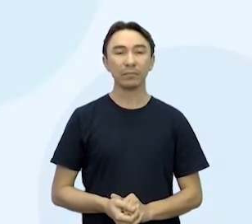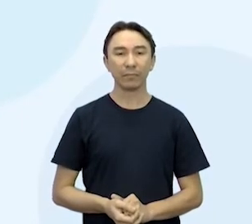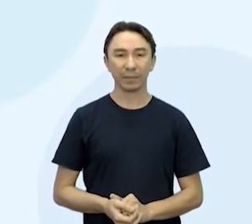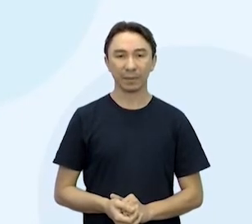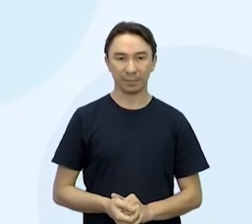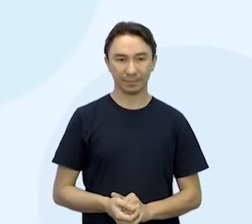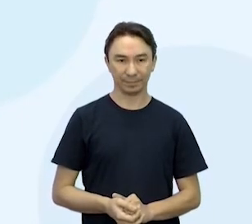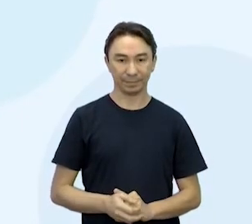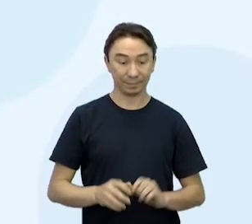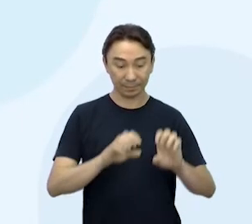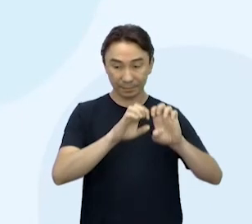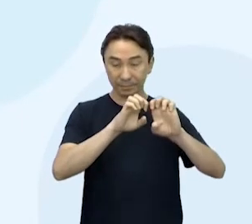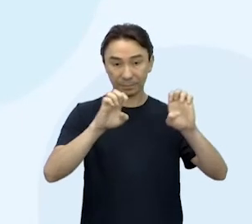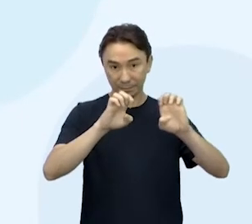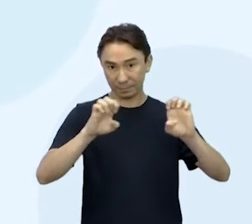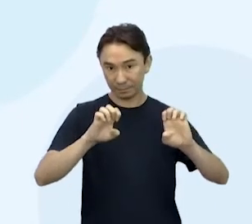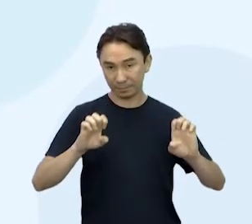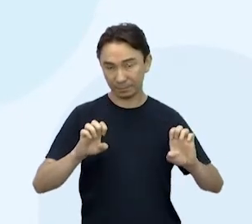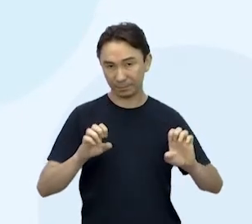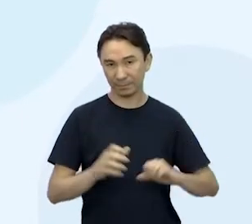Estrutura cristalina aí